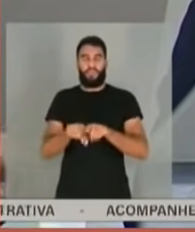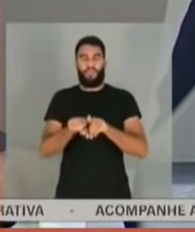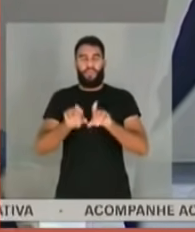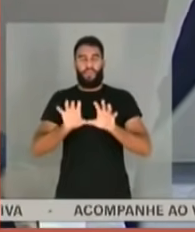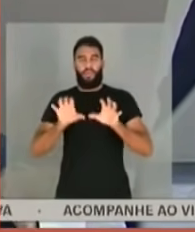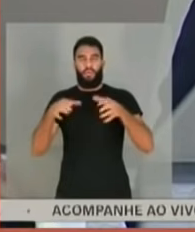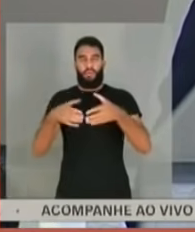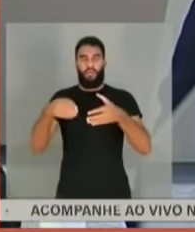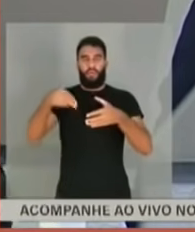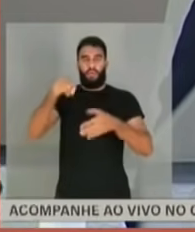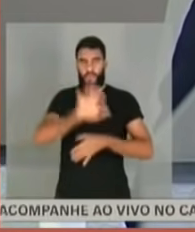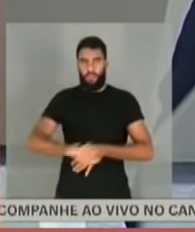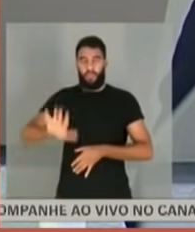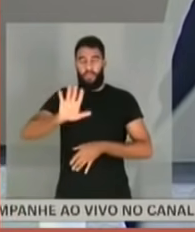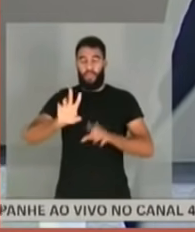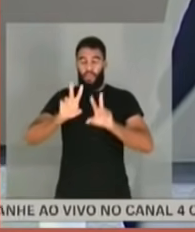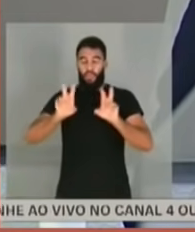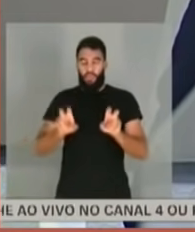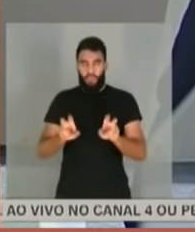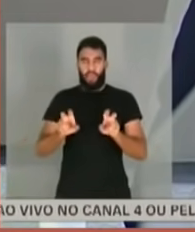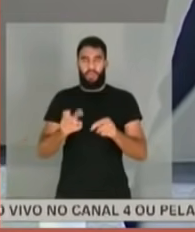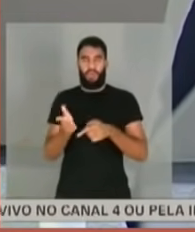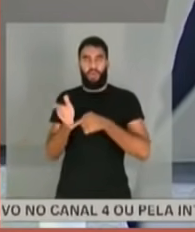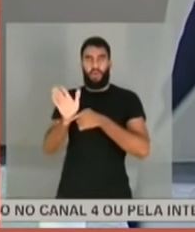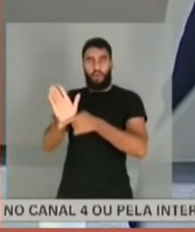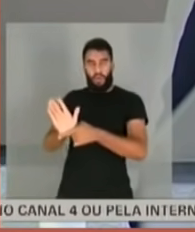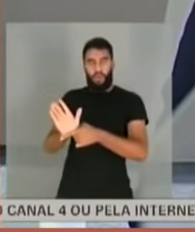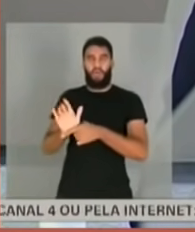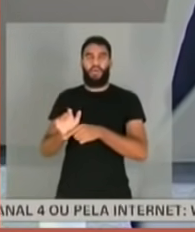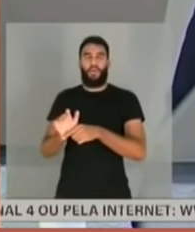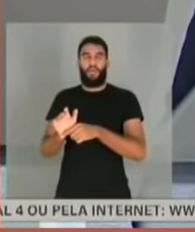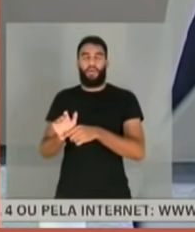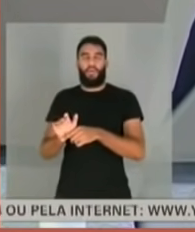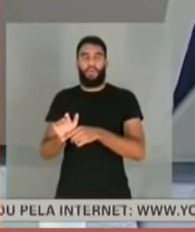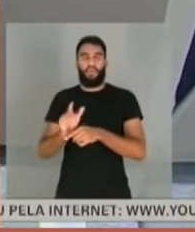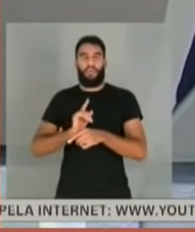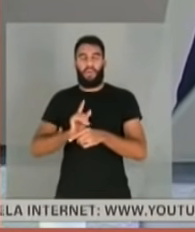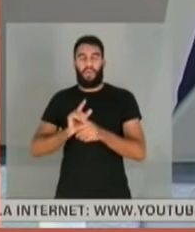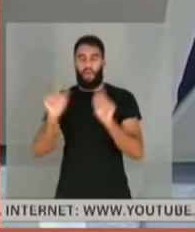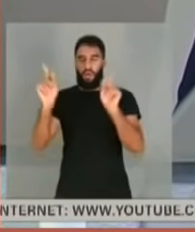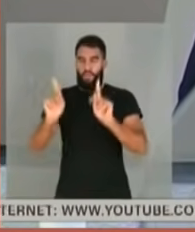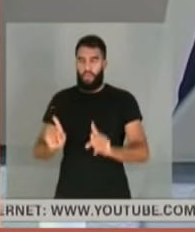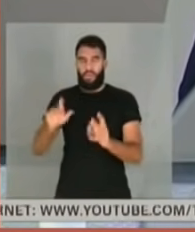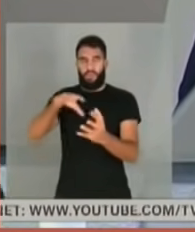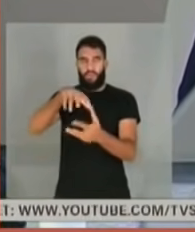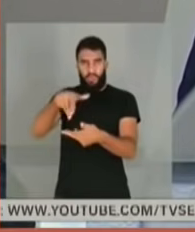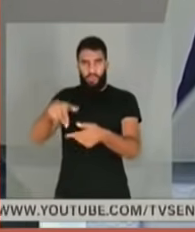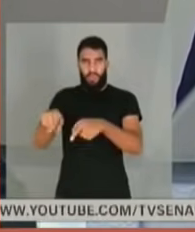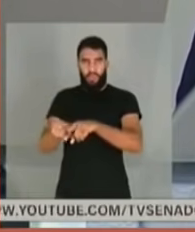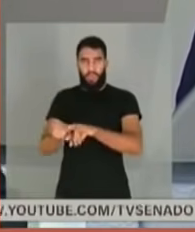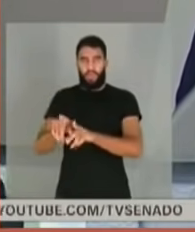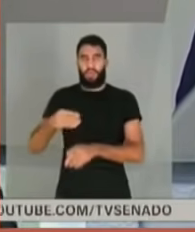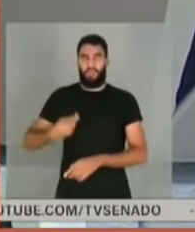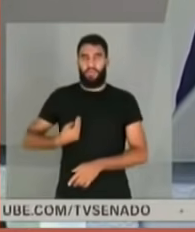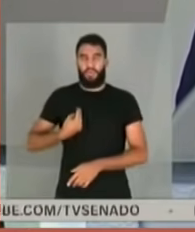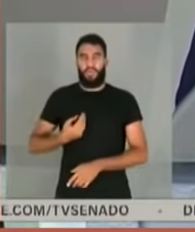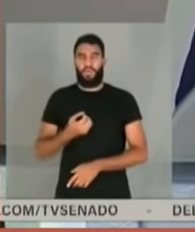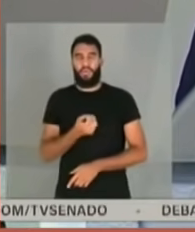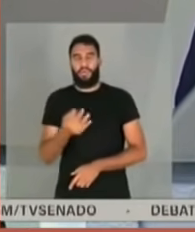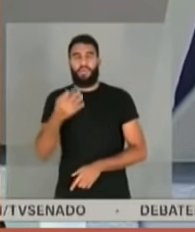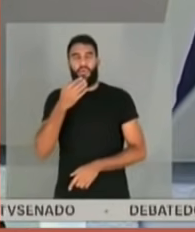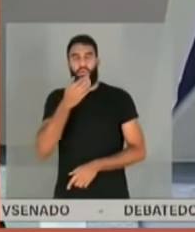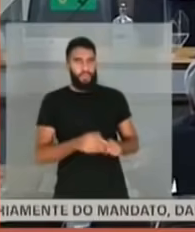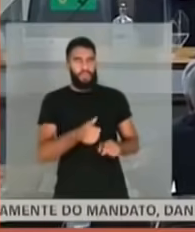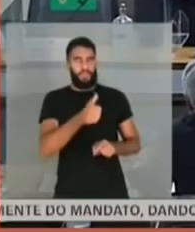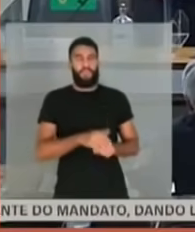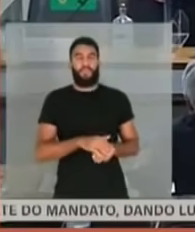vender sentenças judiciais, enfim, quer dizer, tem aí todo um mundo que a gente não vê, é o